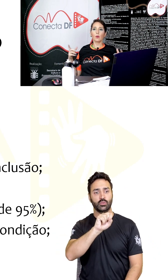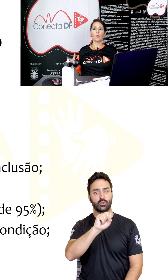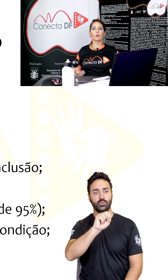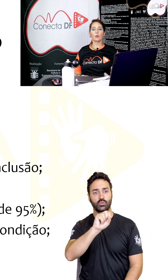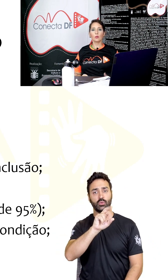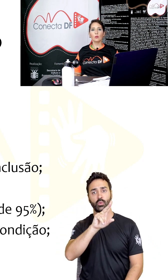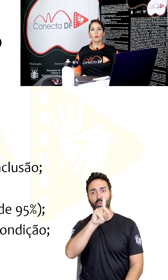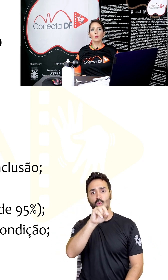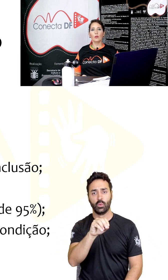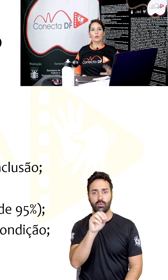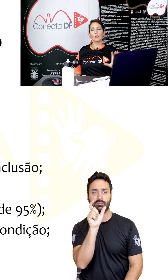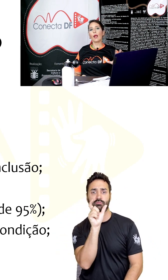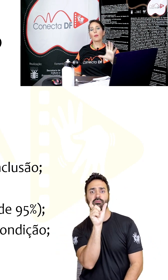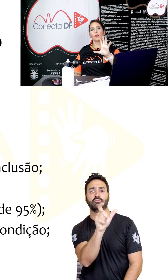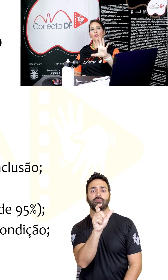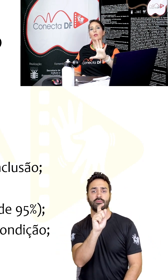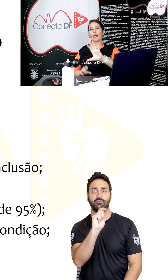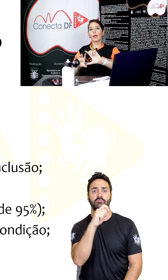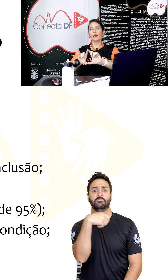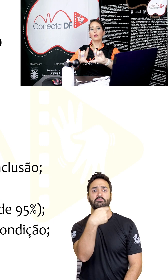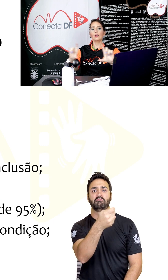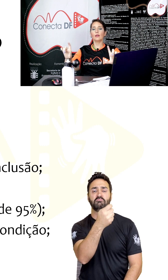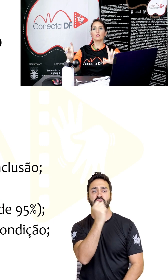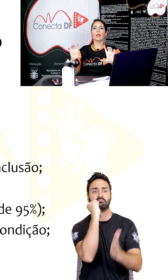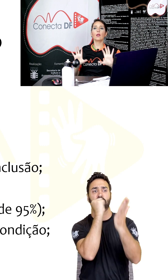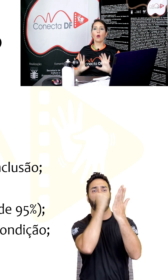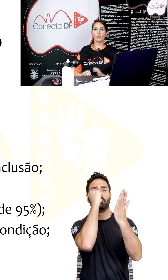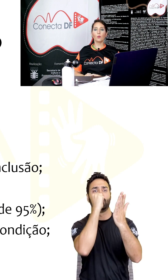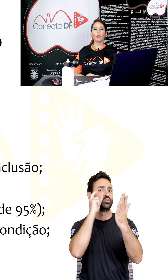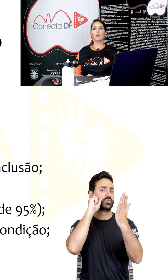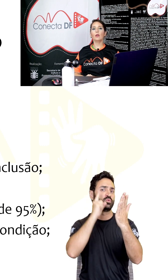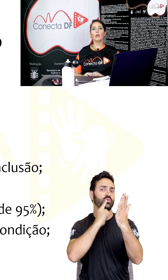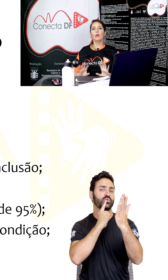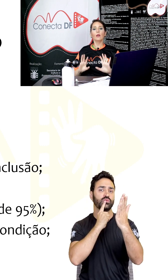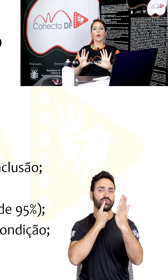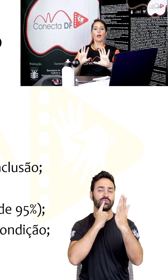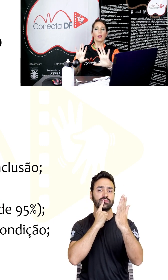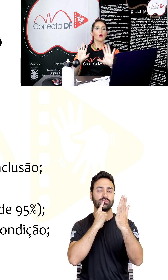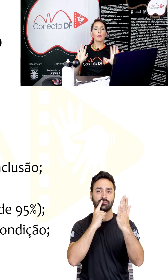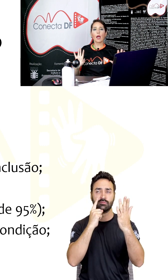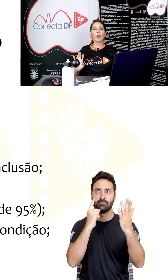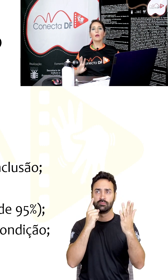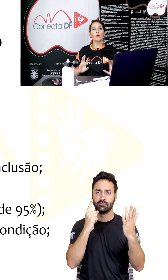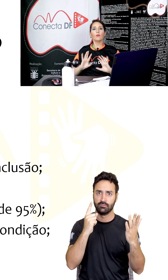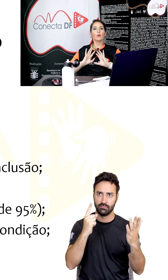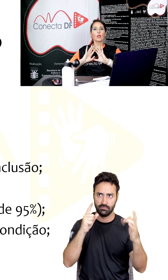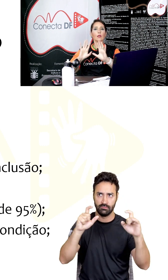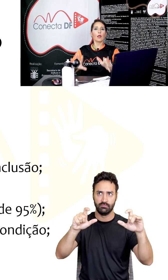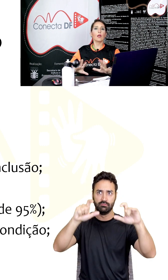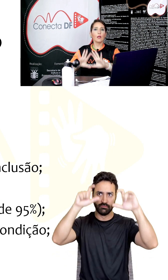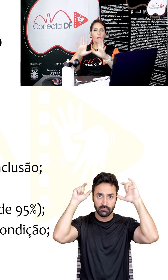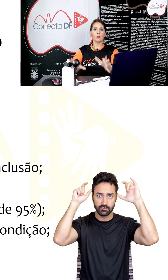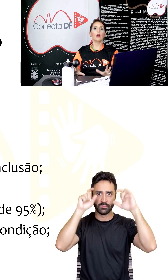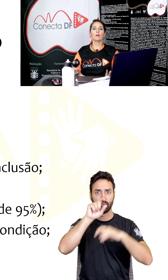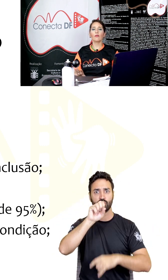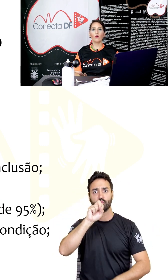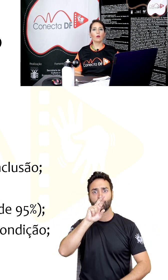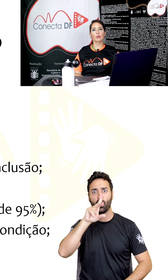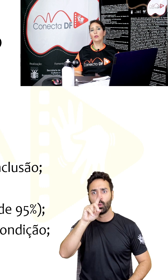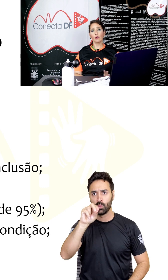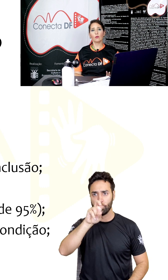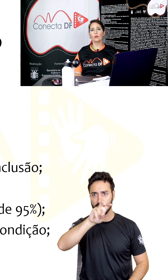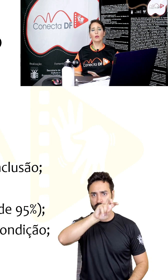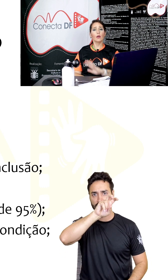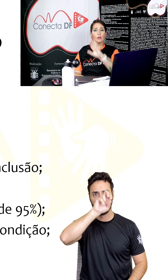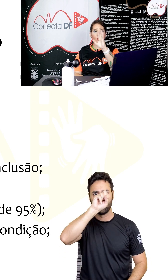e pronto. E a partir daquele estereótipo ali, aquela marca, eu vou tratar ele dessa